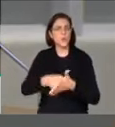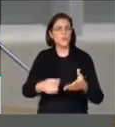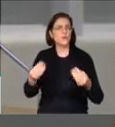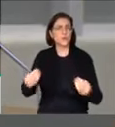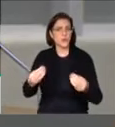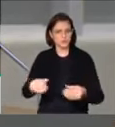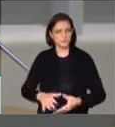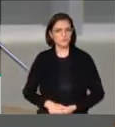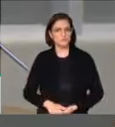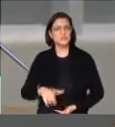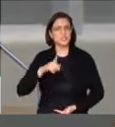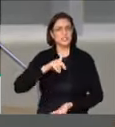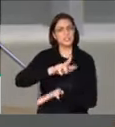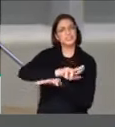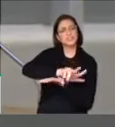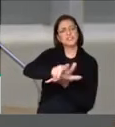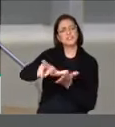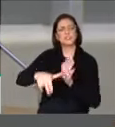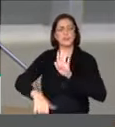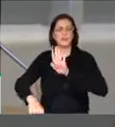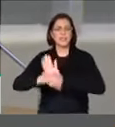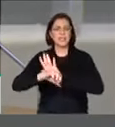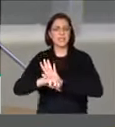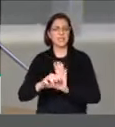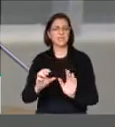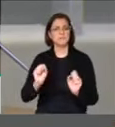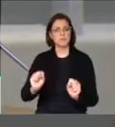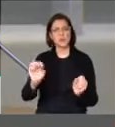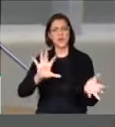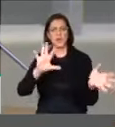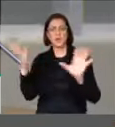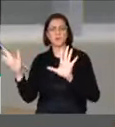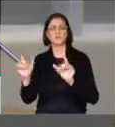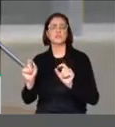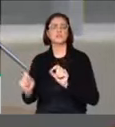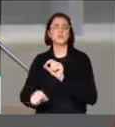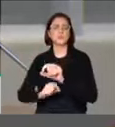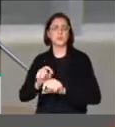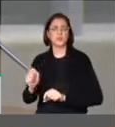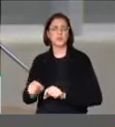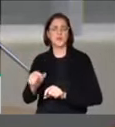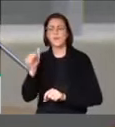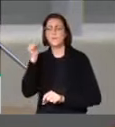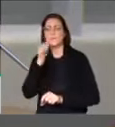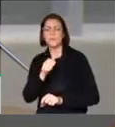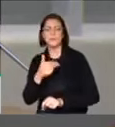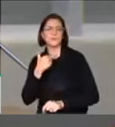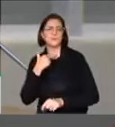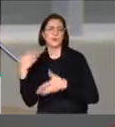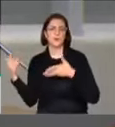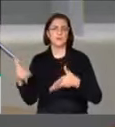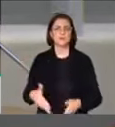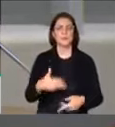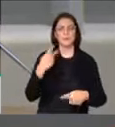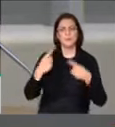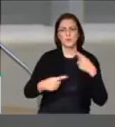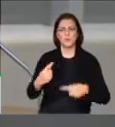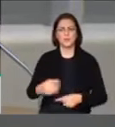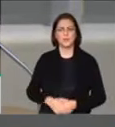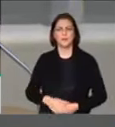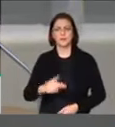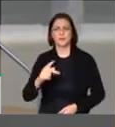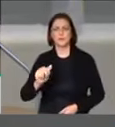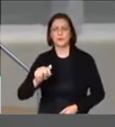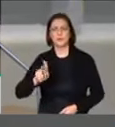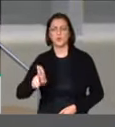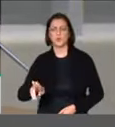crimes envolvendo a própria possibilidade da participação das mulheres na política. A Pagu foi presa não